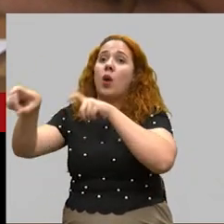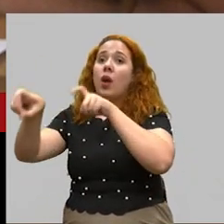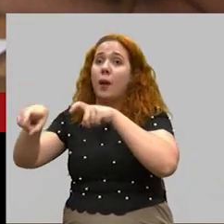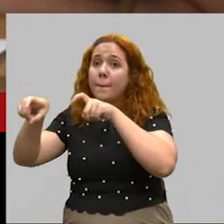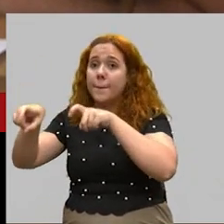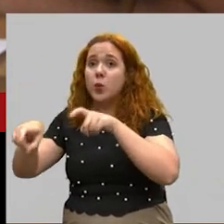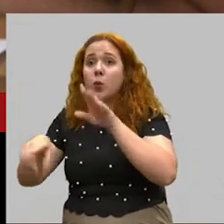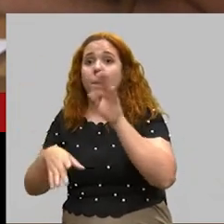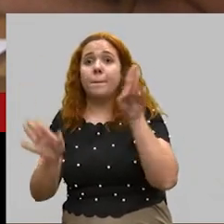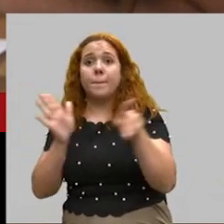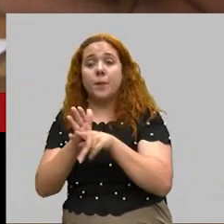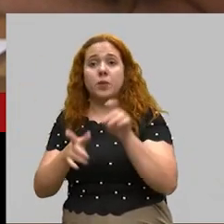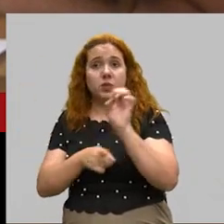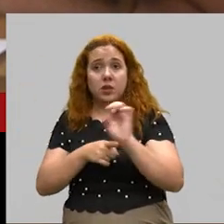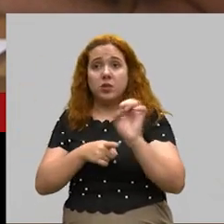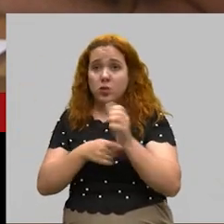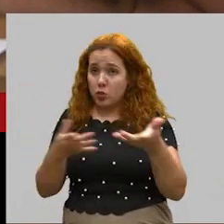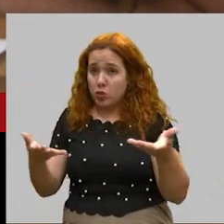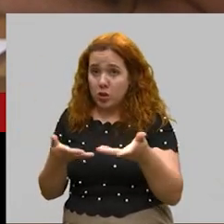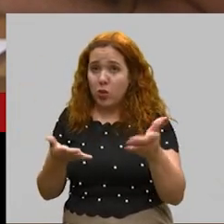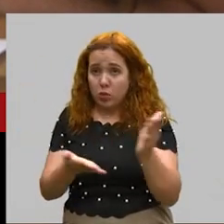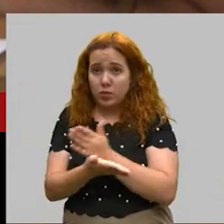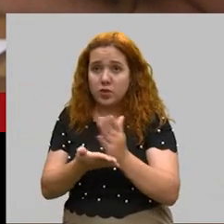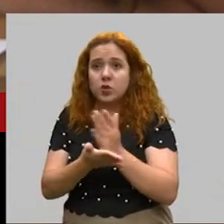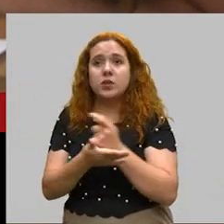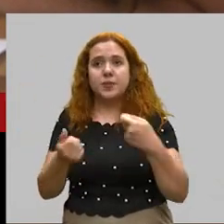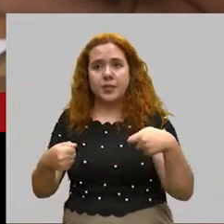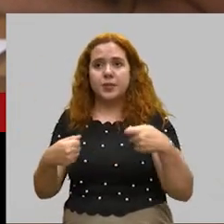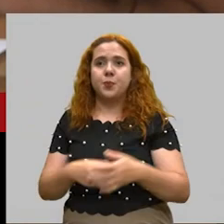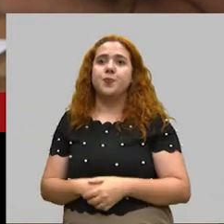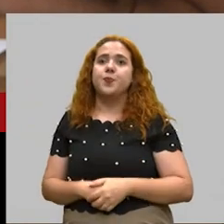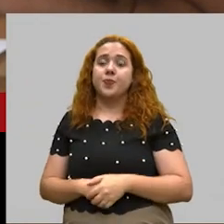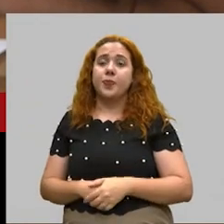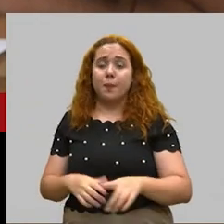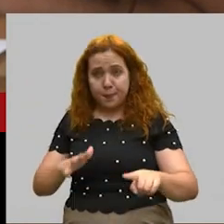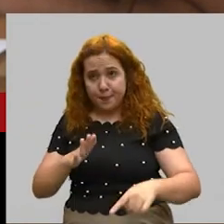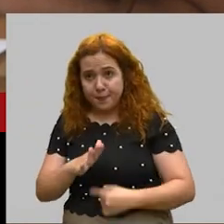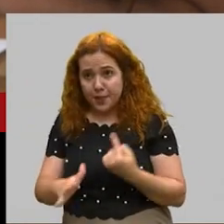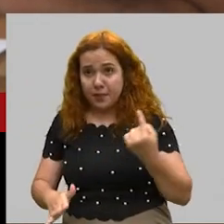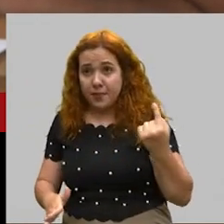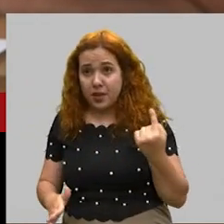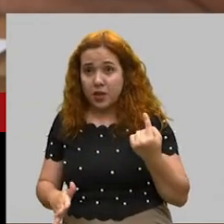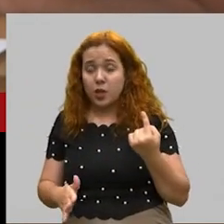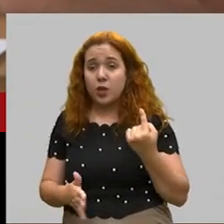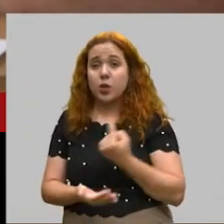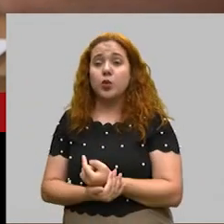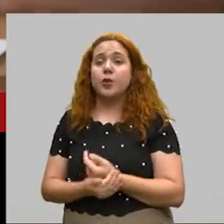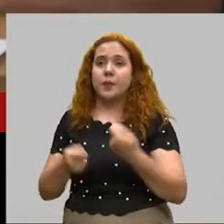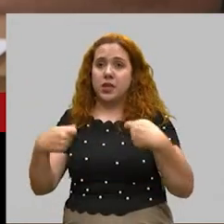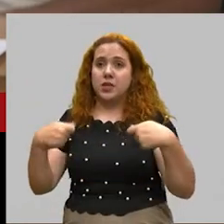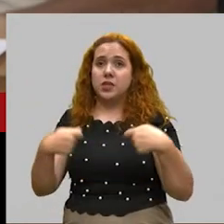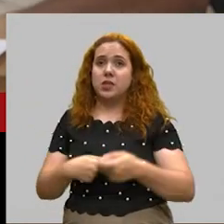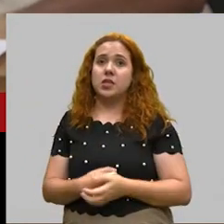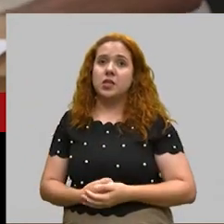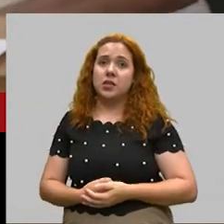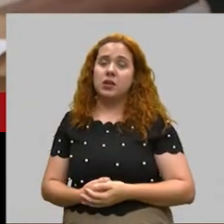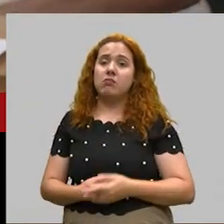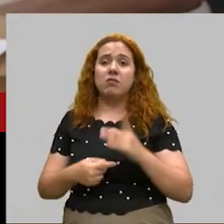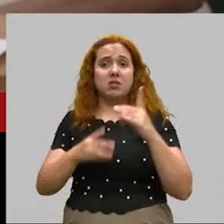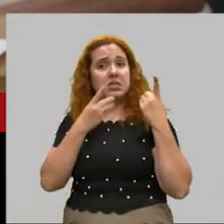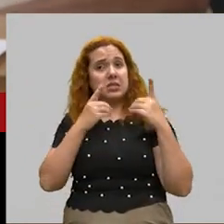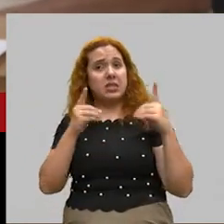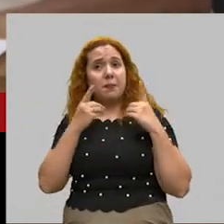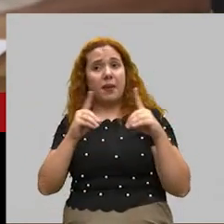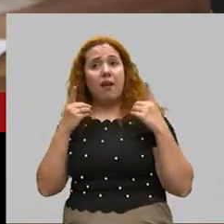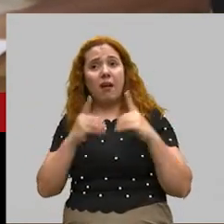um pouco essas contribuições a primeira delas primeira dess da contribuição é essa discussão esse